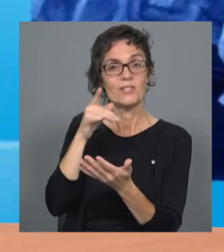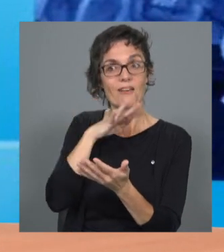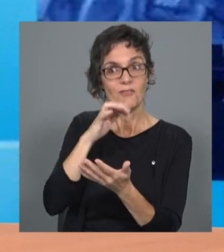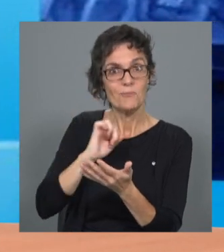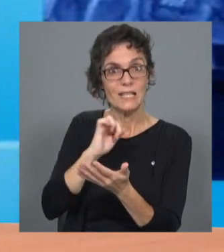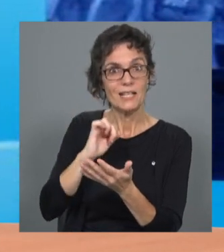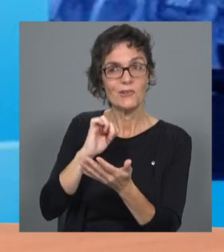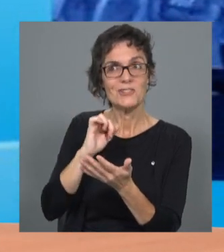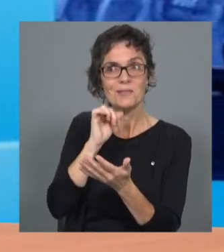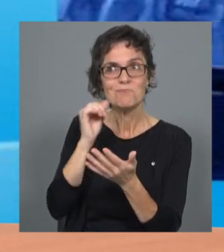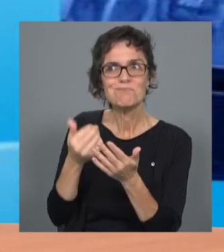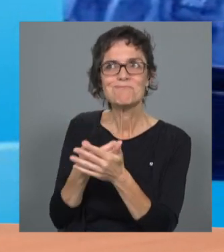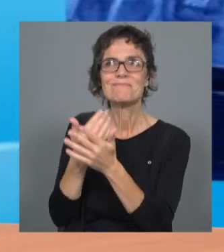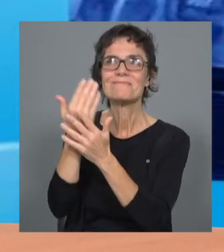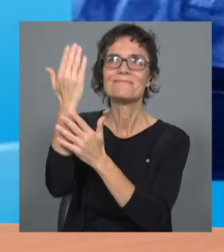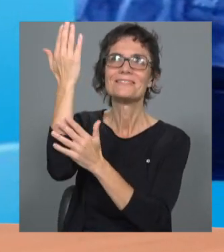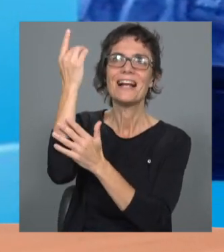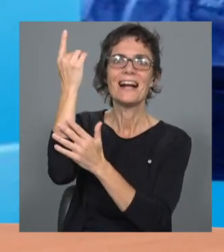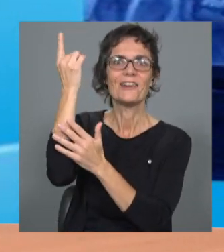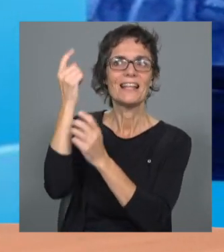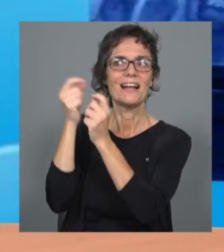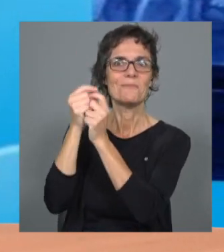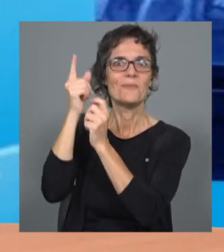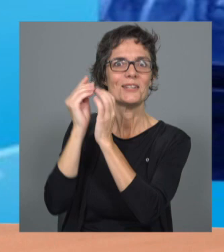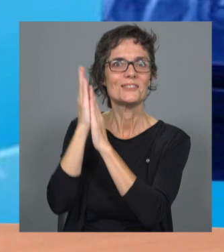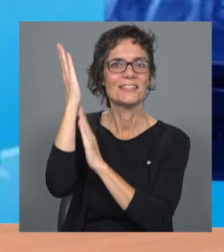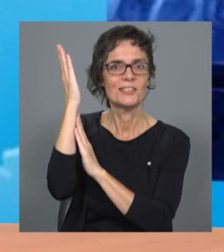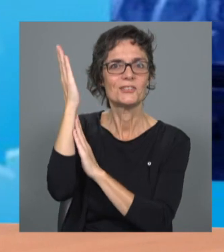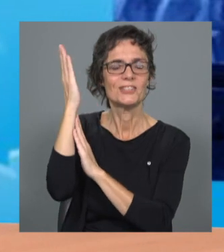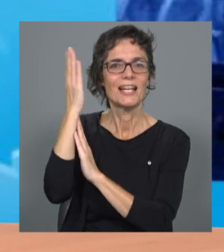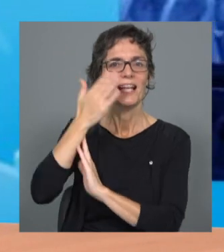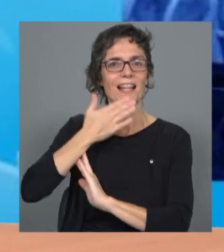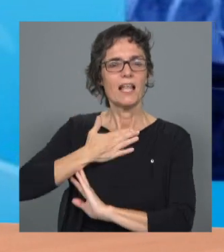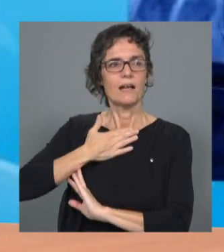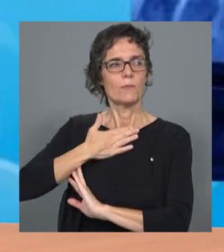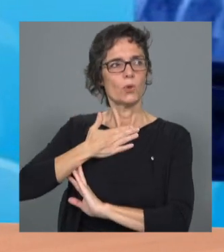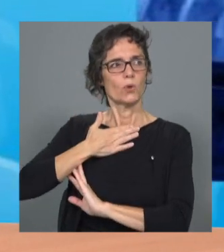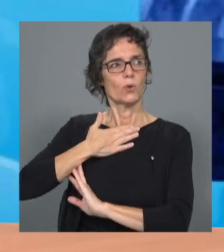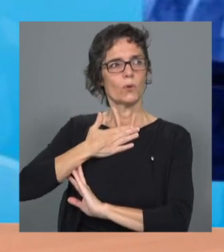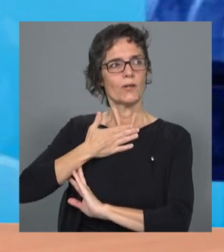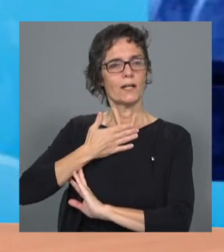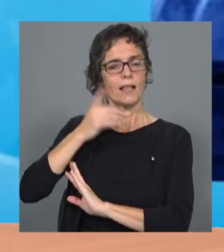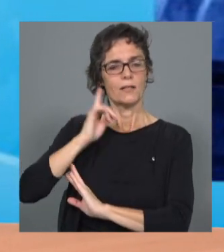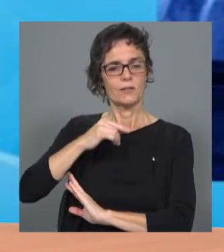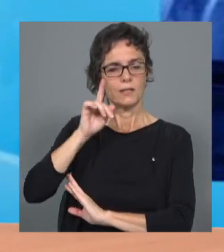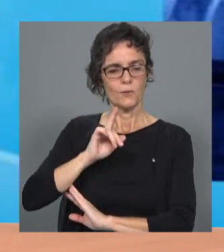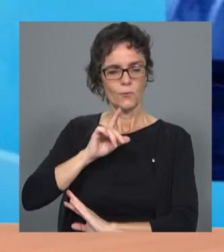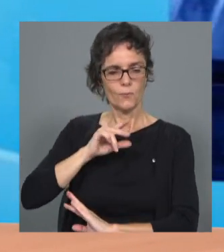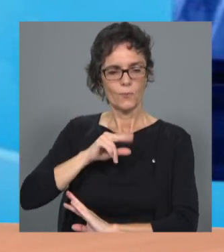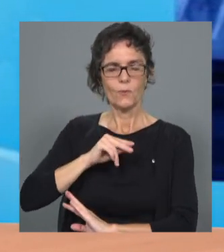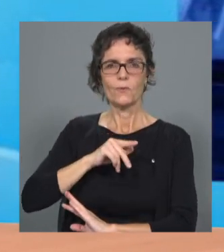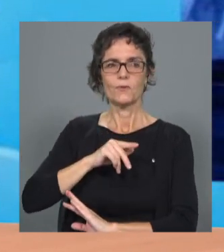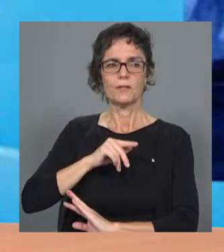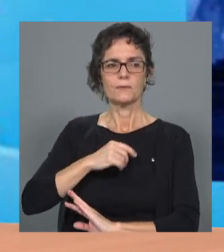partiram e estão junto de Deus, dá um sentido novo a esta visão daquilo que é